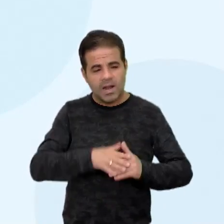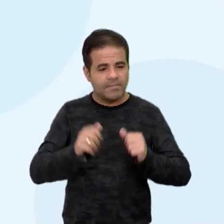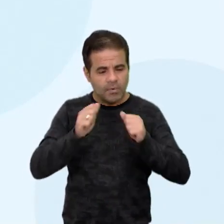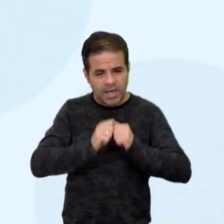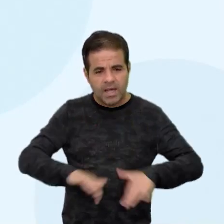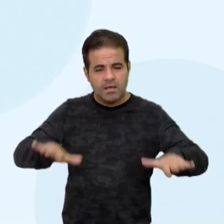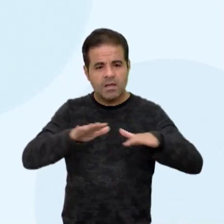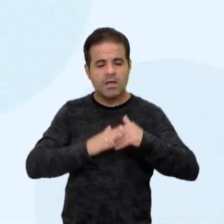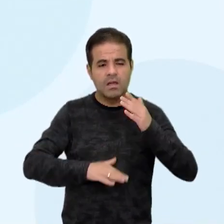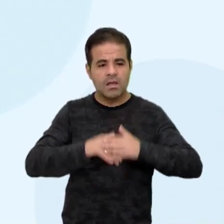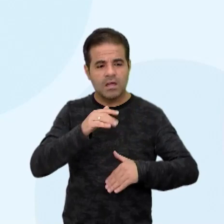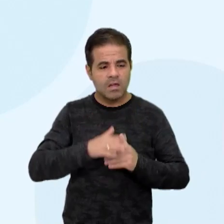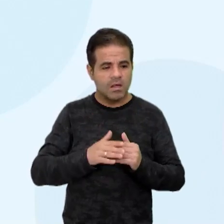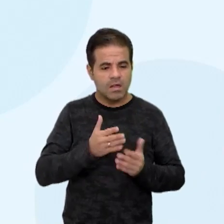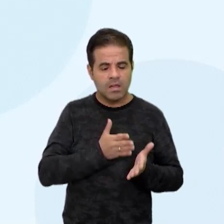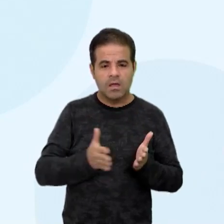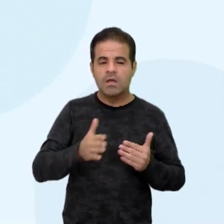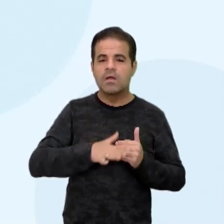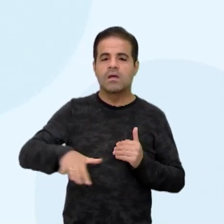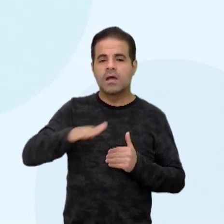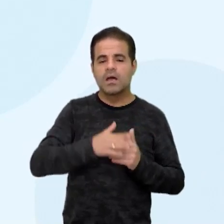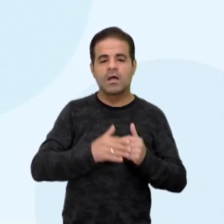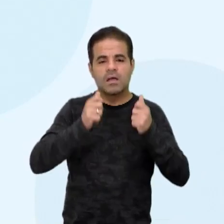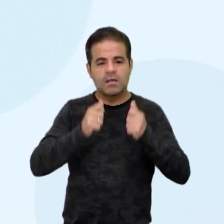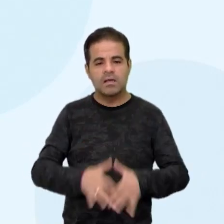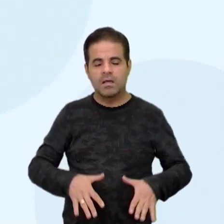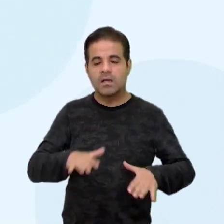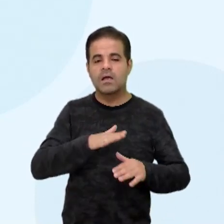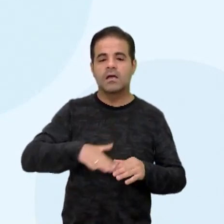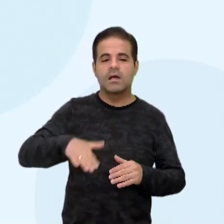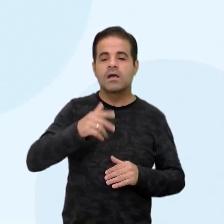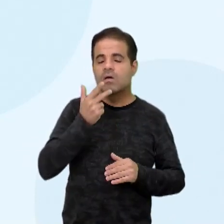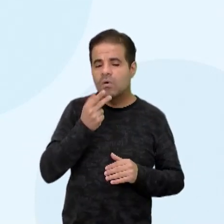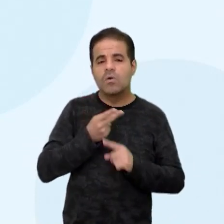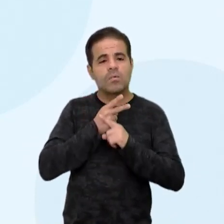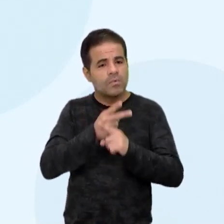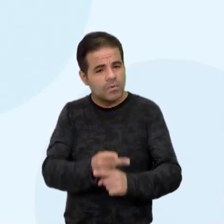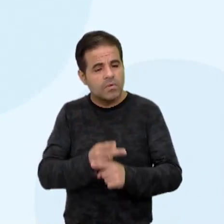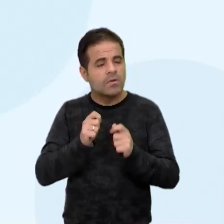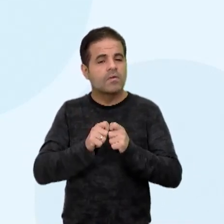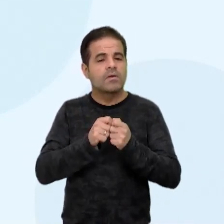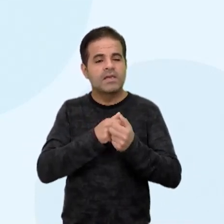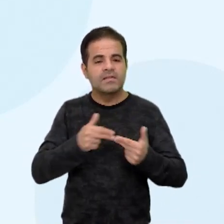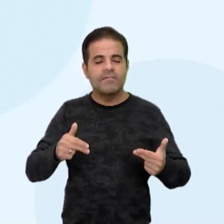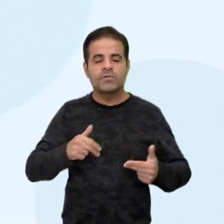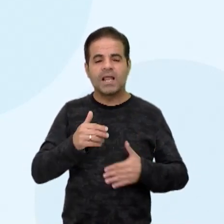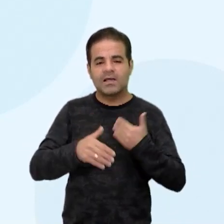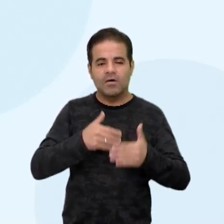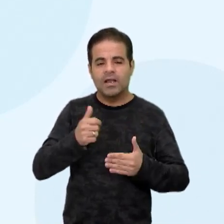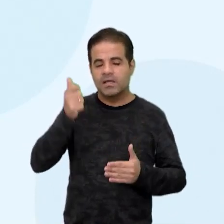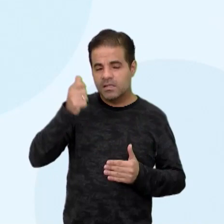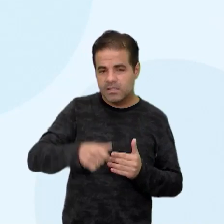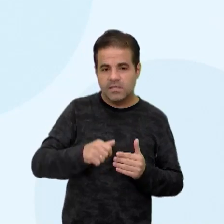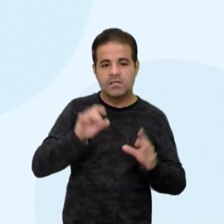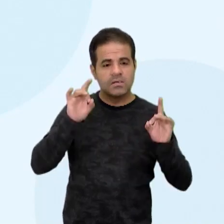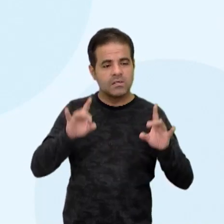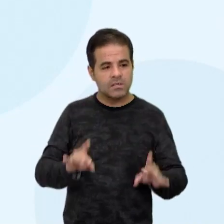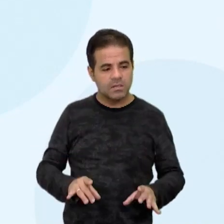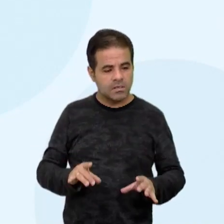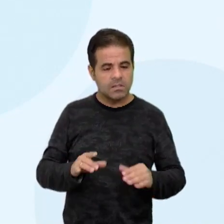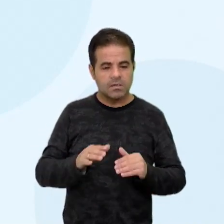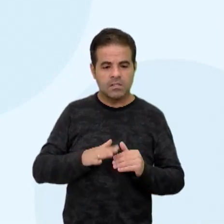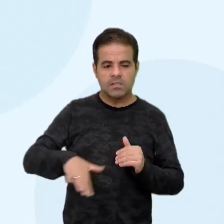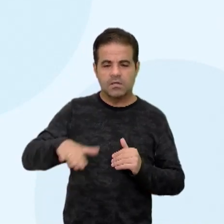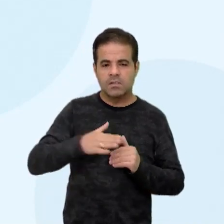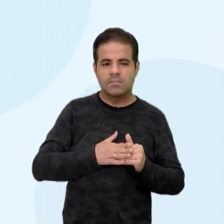diz respeito à nossa identidade cultural? Procure fazer as mesmas especificações acima. Então a